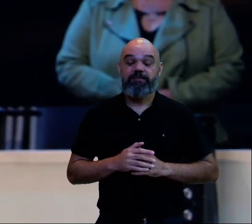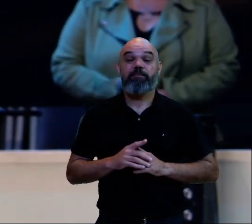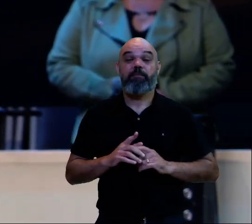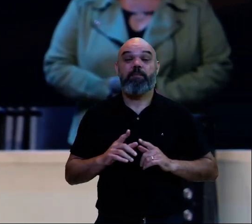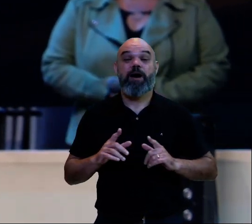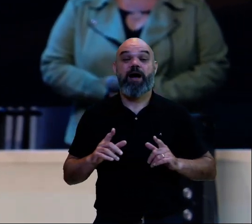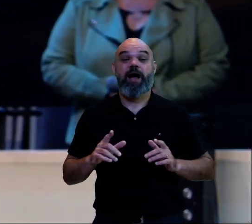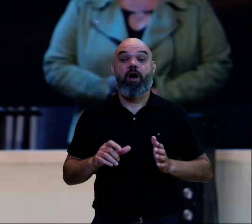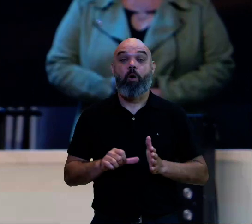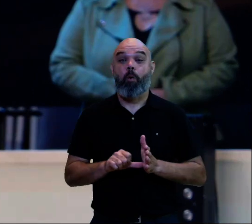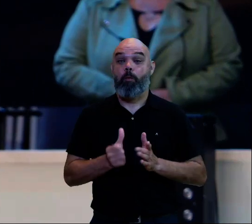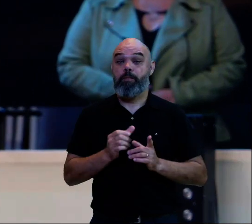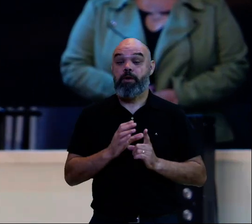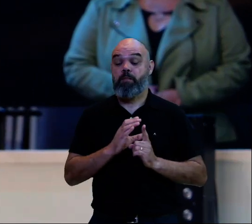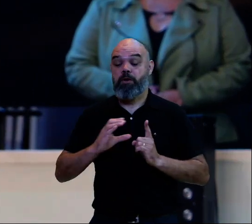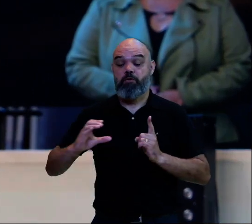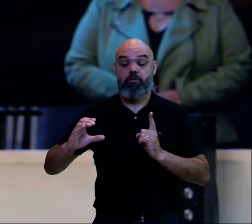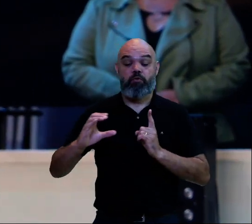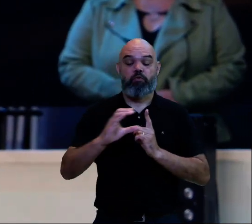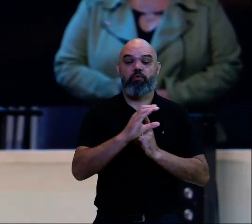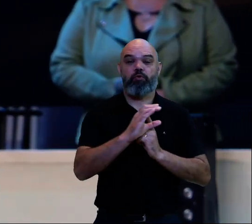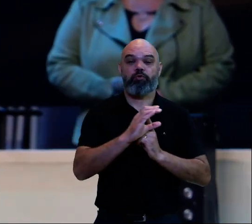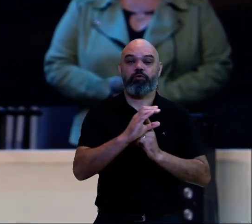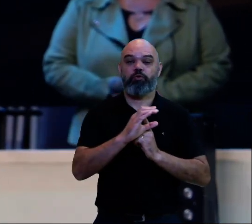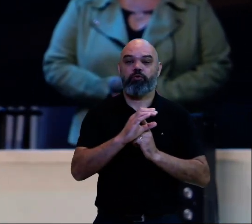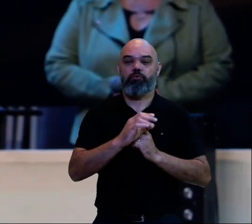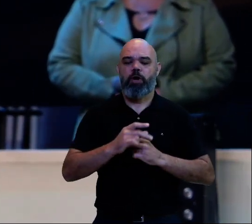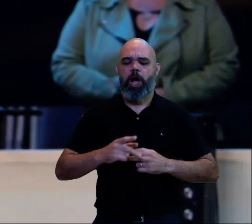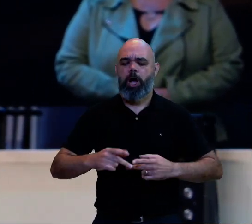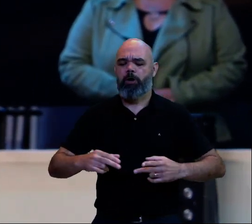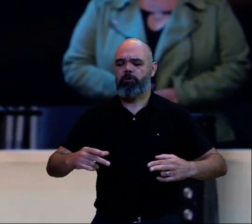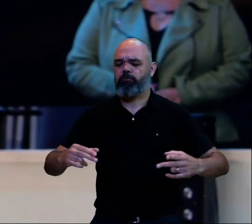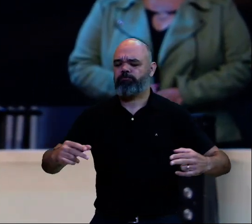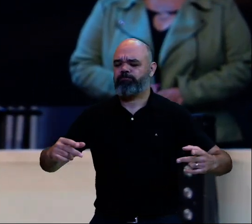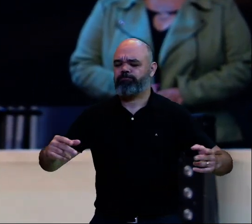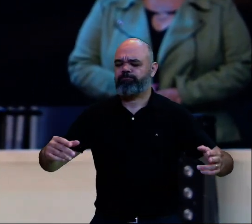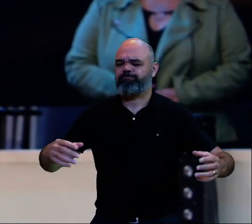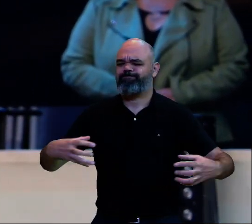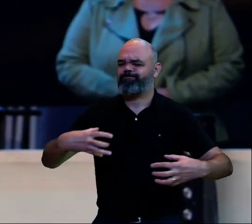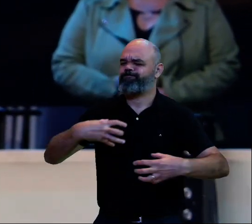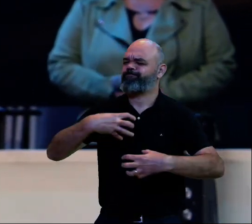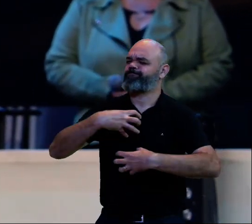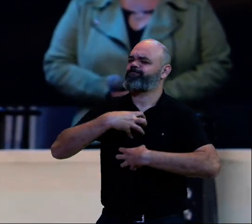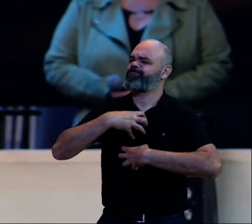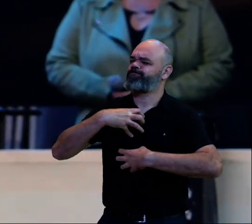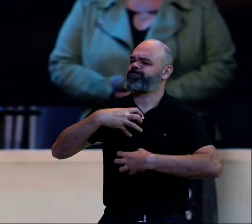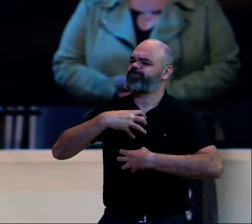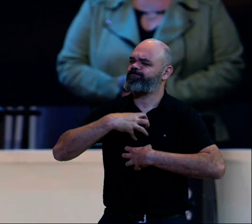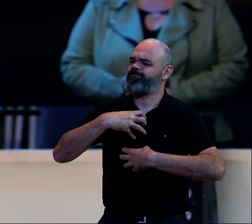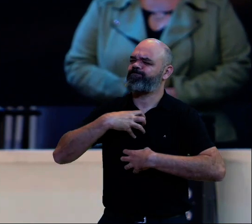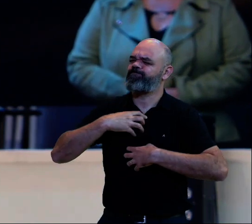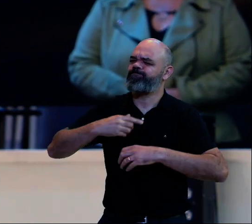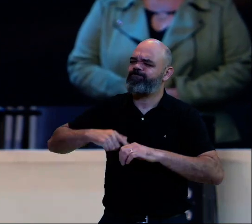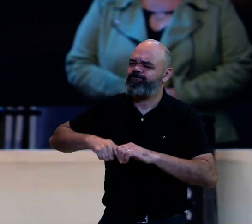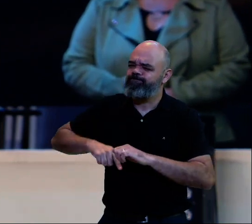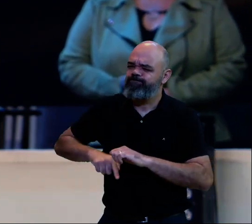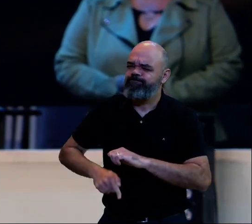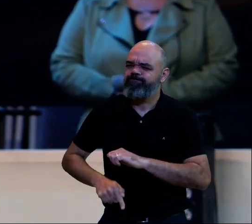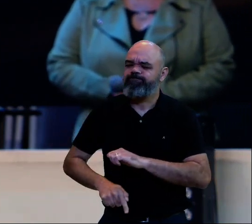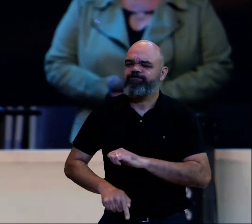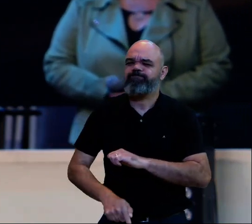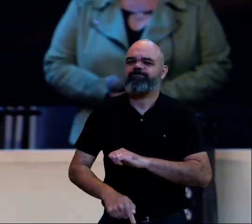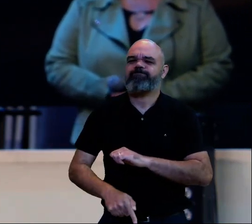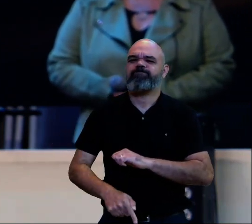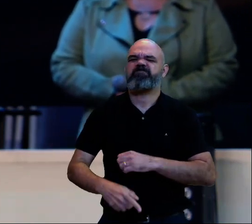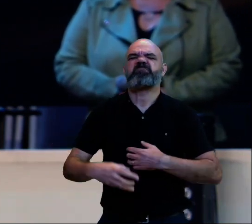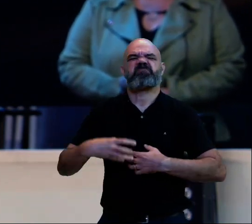Mas o primeiro culto, com o que aconteceu aqui, me impactou muito, impactou quem estava aqui. O